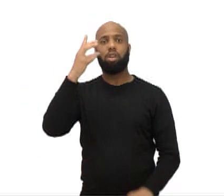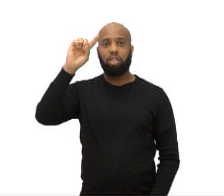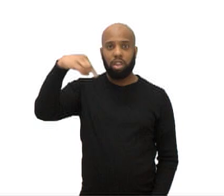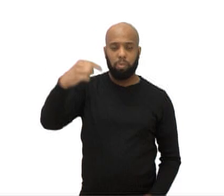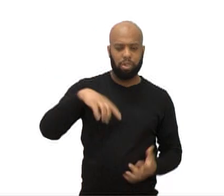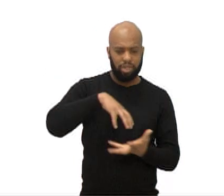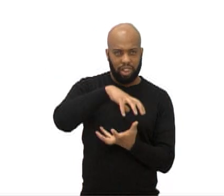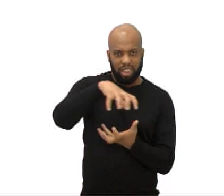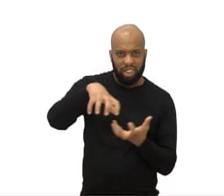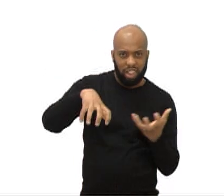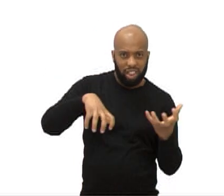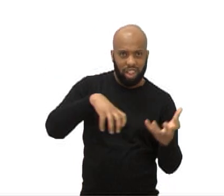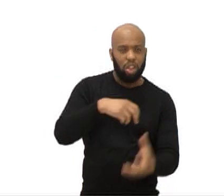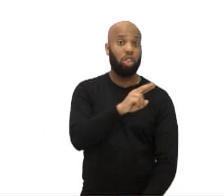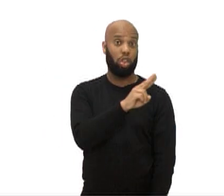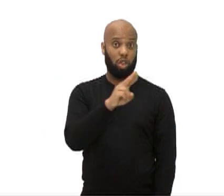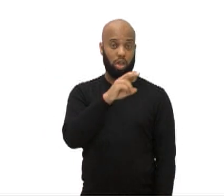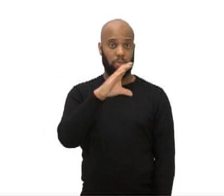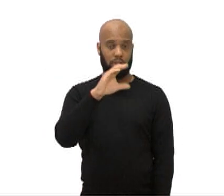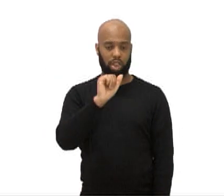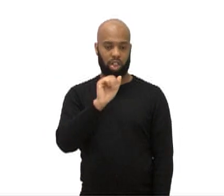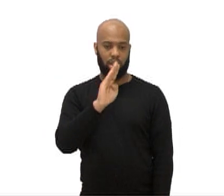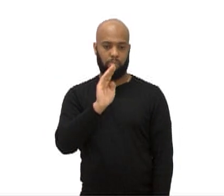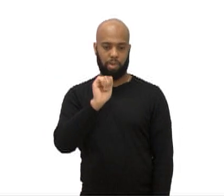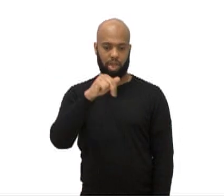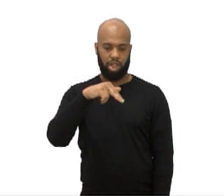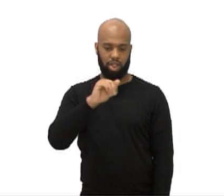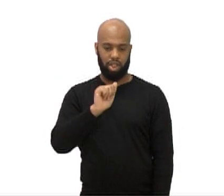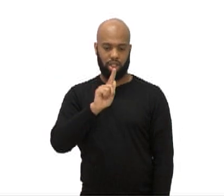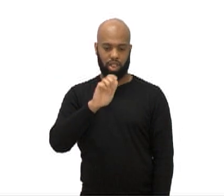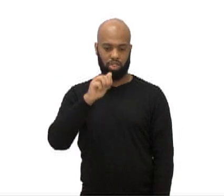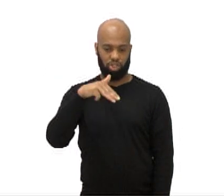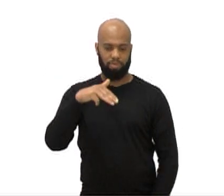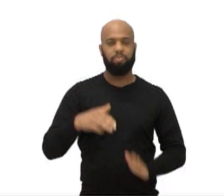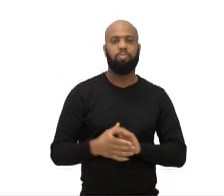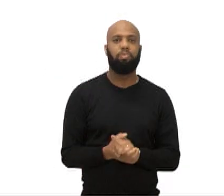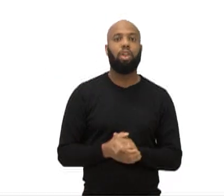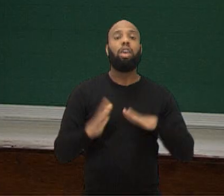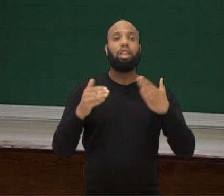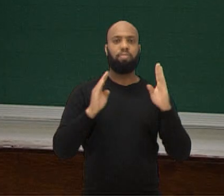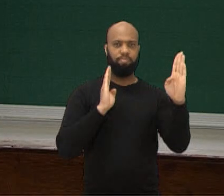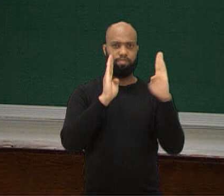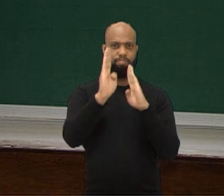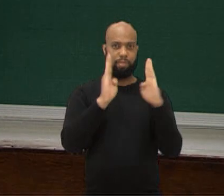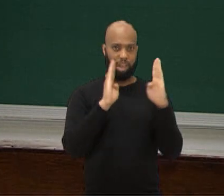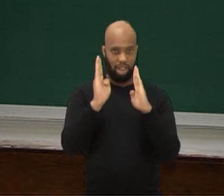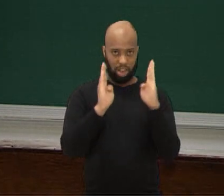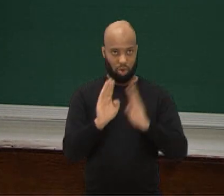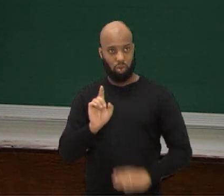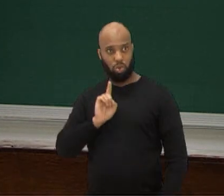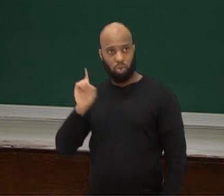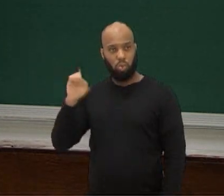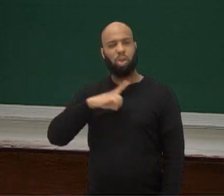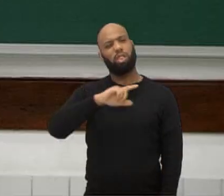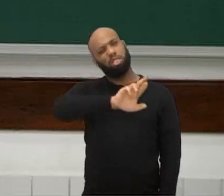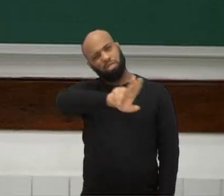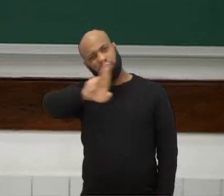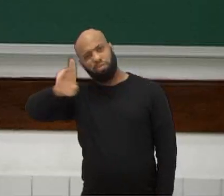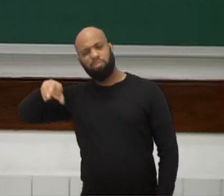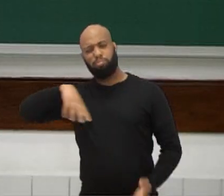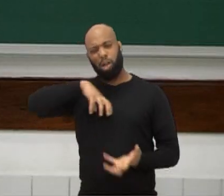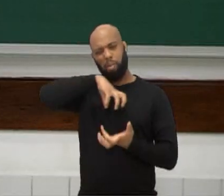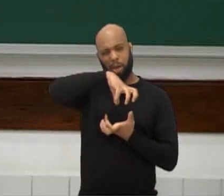rebelião, denominada cabanagem. Durante o período regencial, o Brasil teve diversas revoltas,